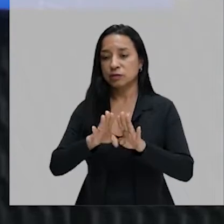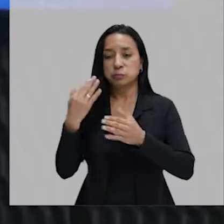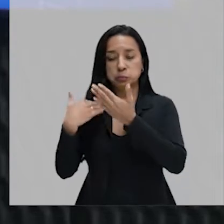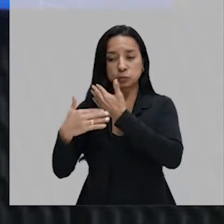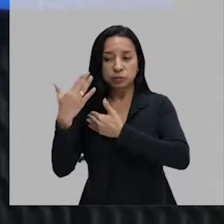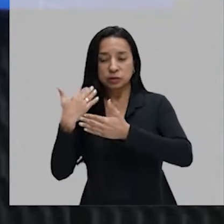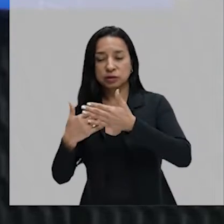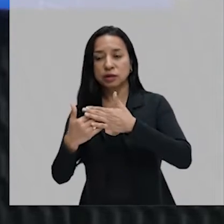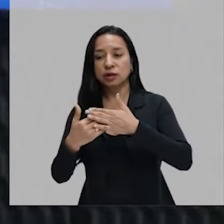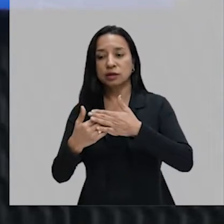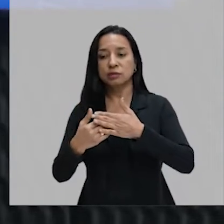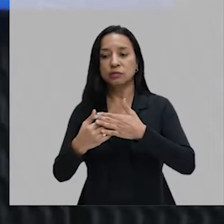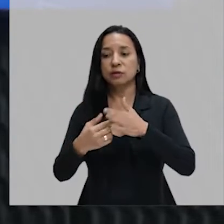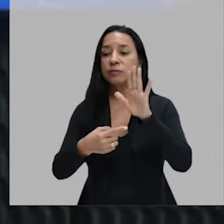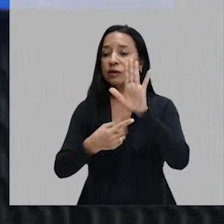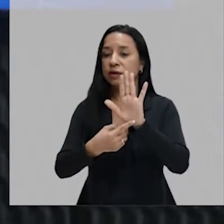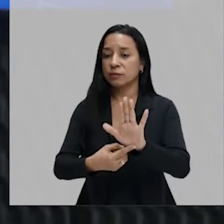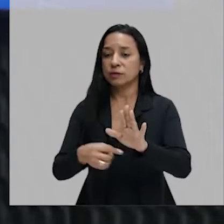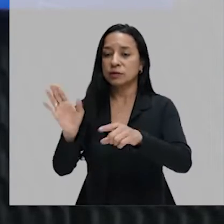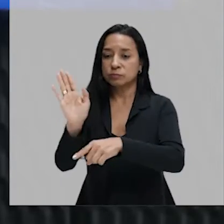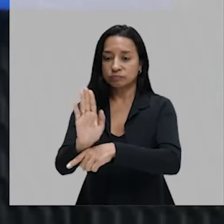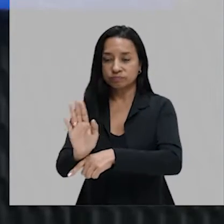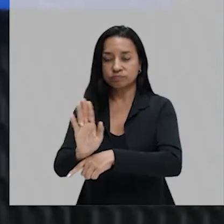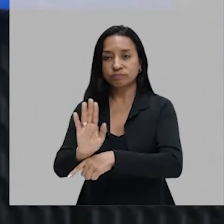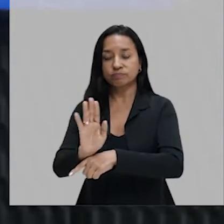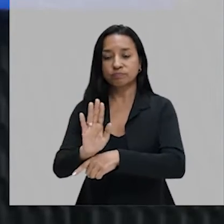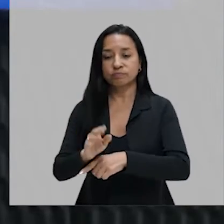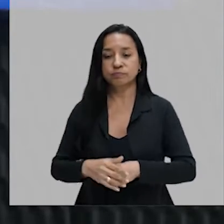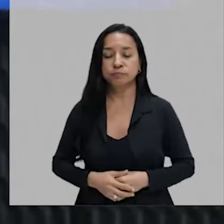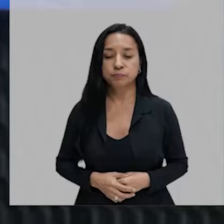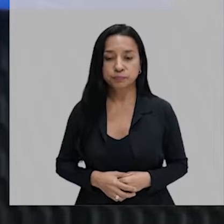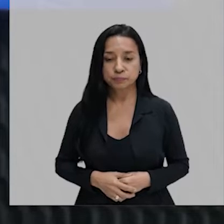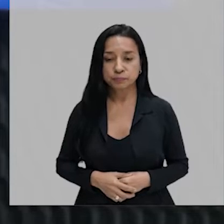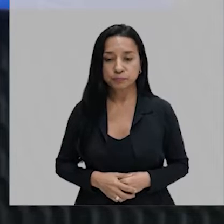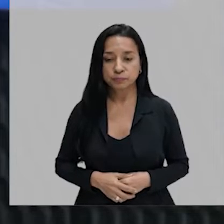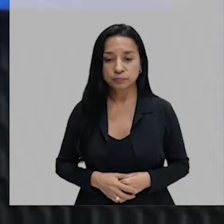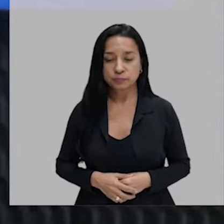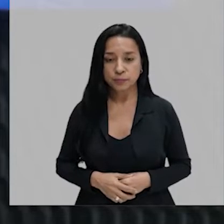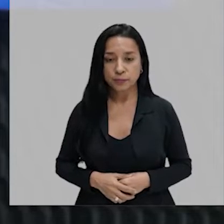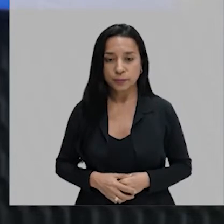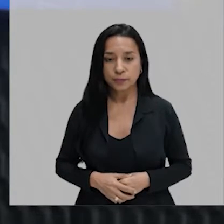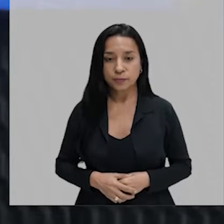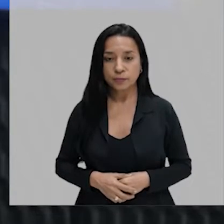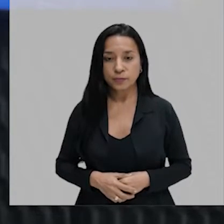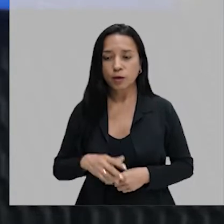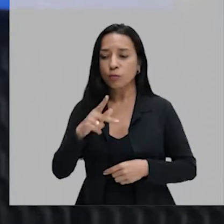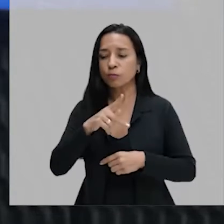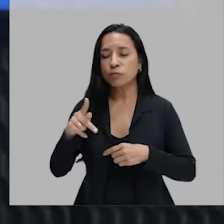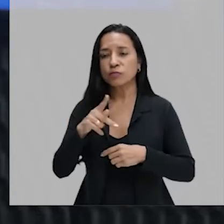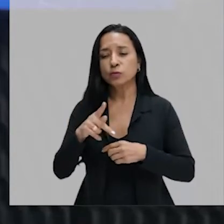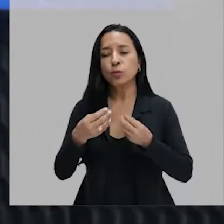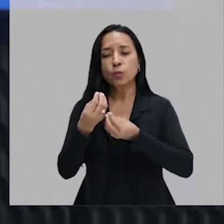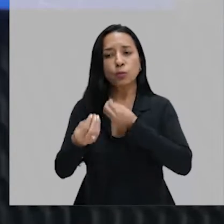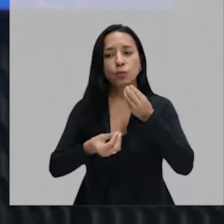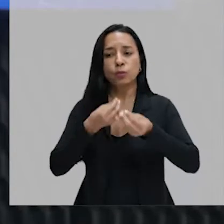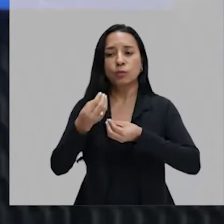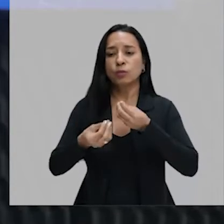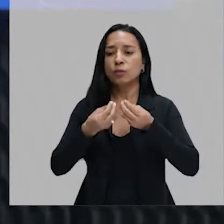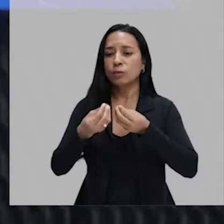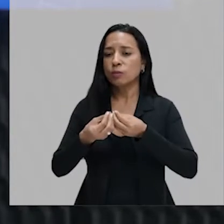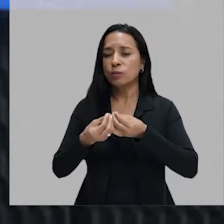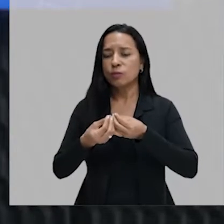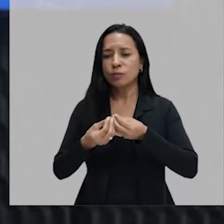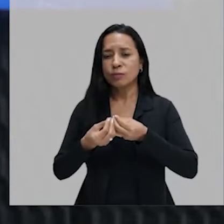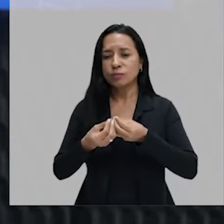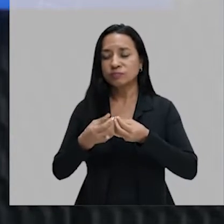apresentações teatrais e apresentações em cinema, certo? Professor, e como é que se dá esse